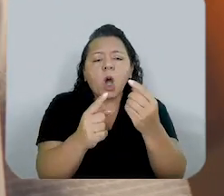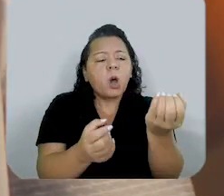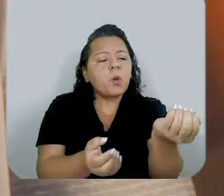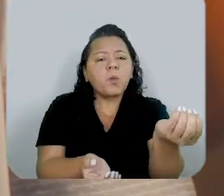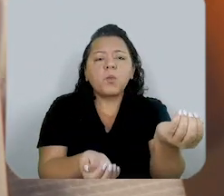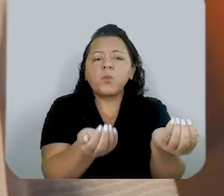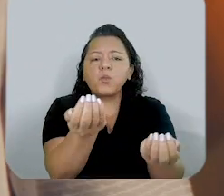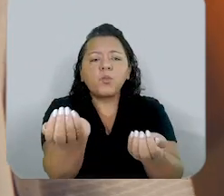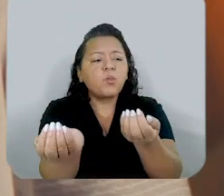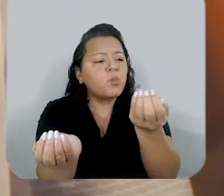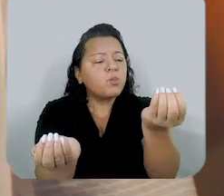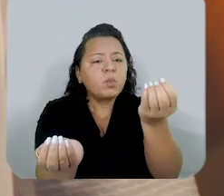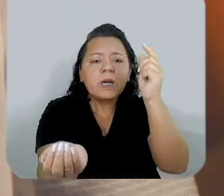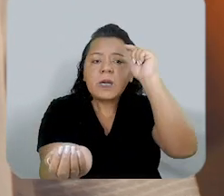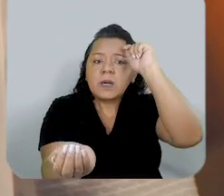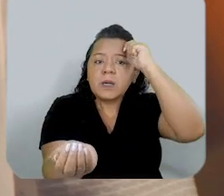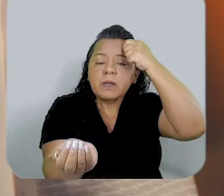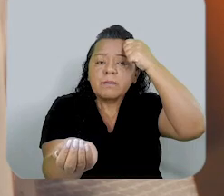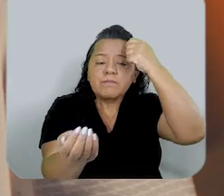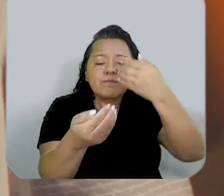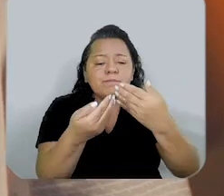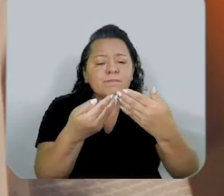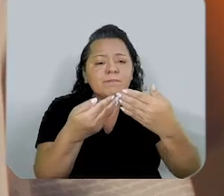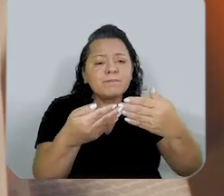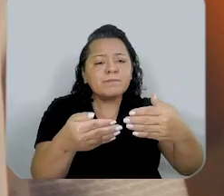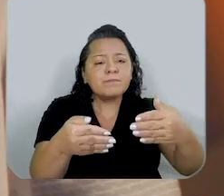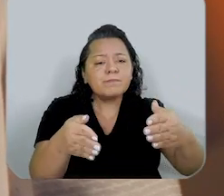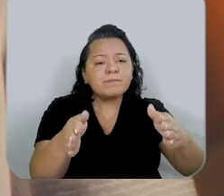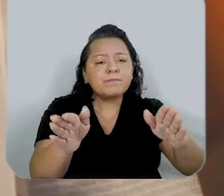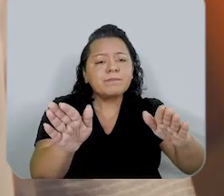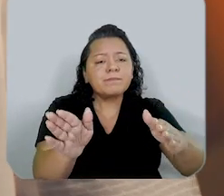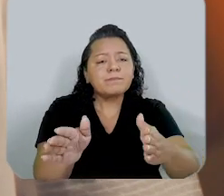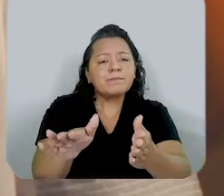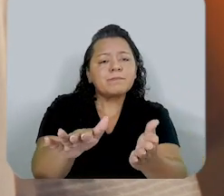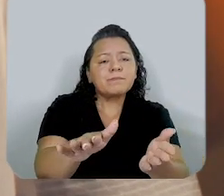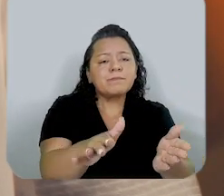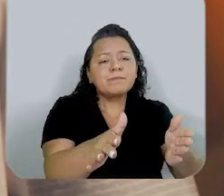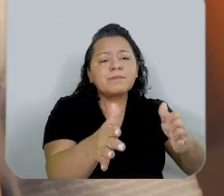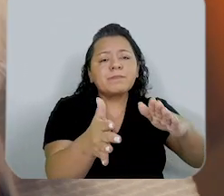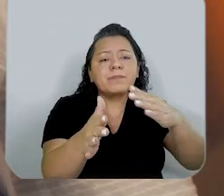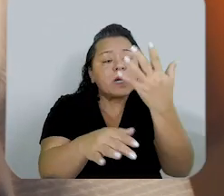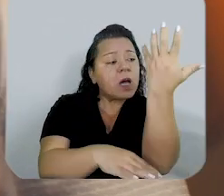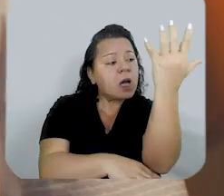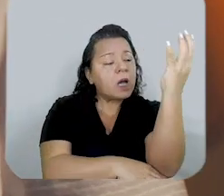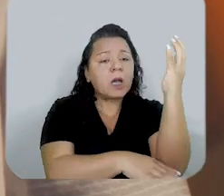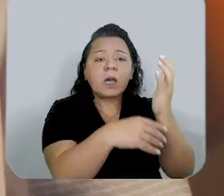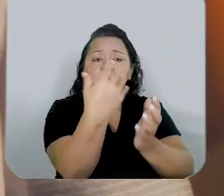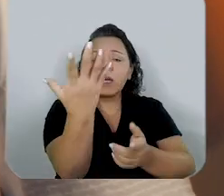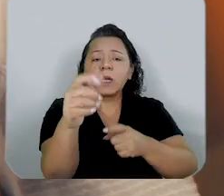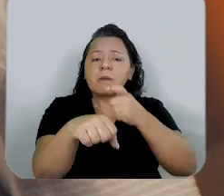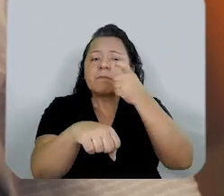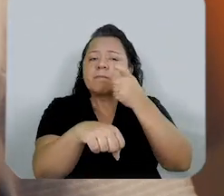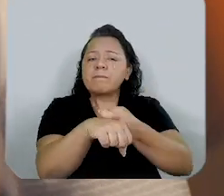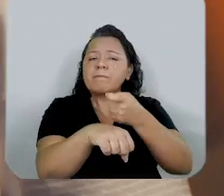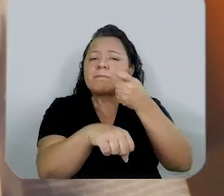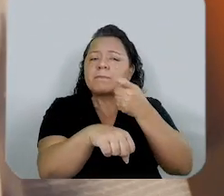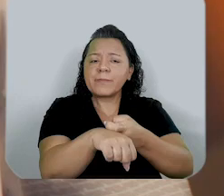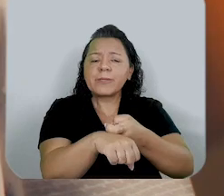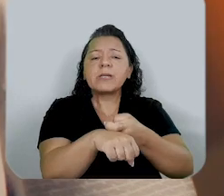negros. Abre-se em mangues de folhas duras e crespos, como o